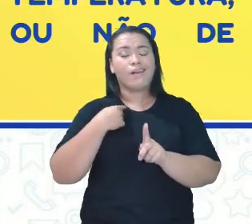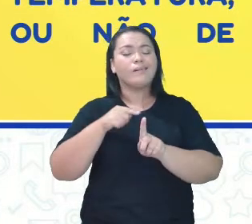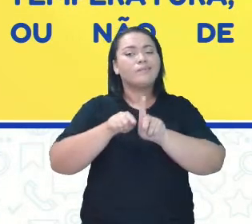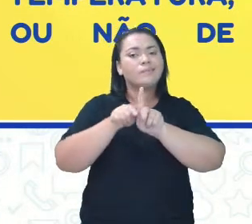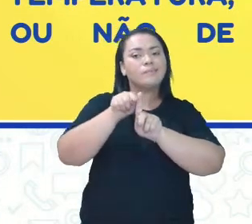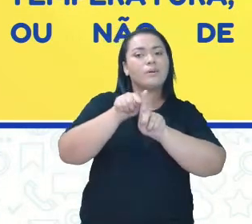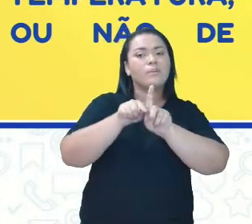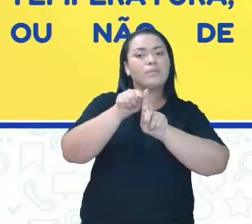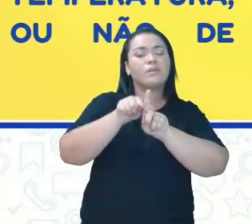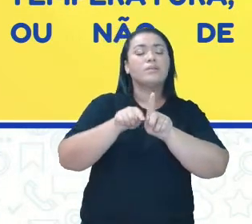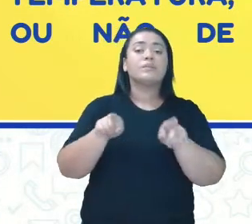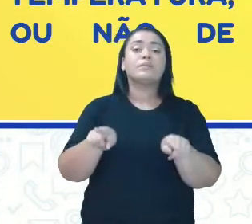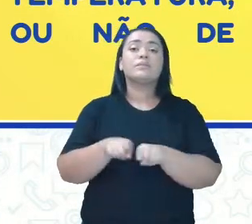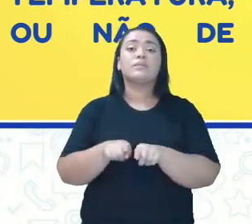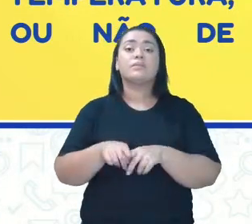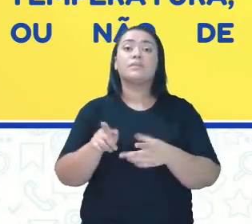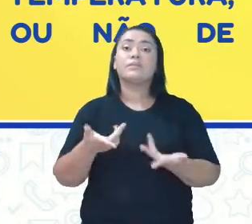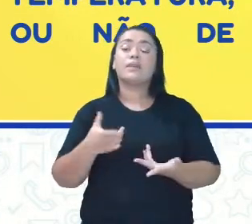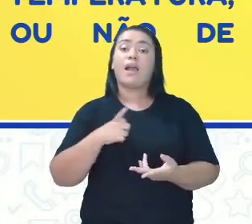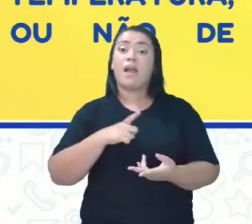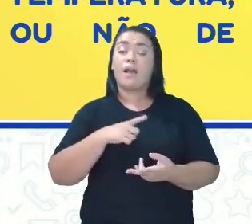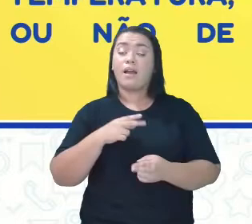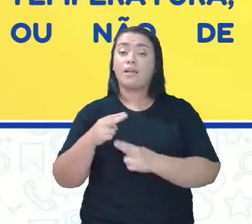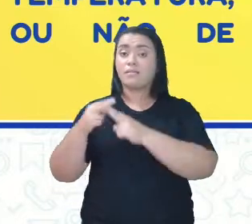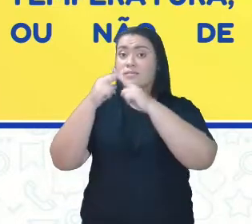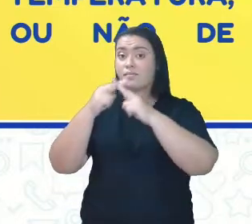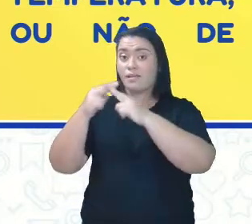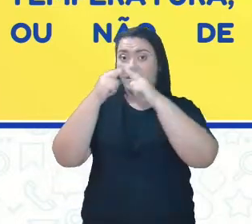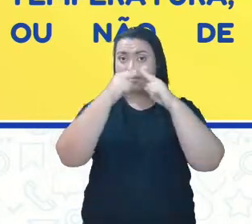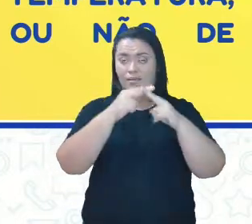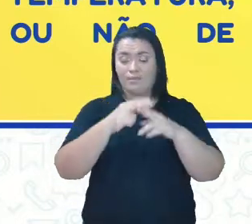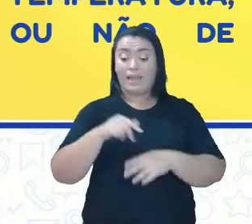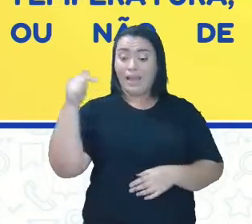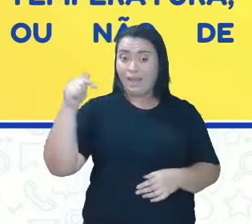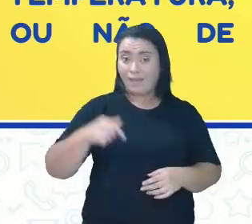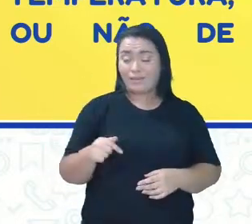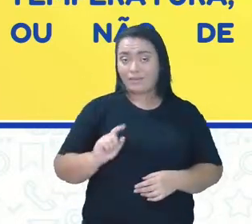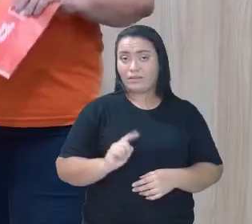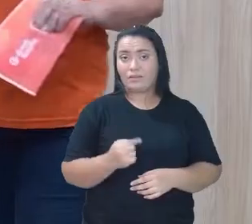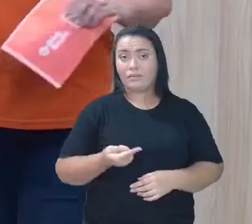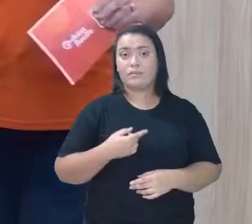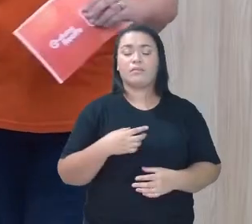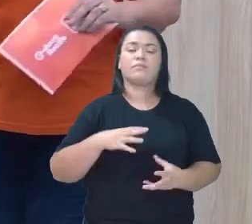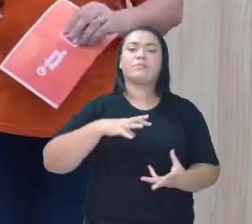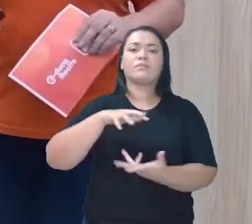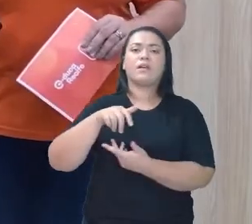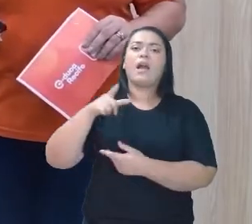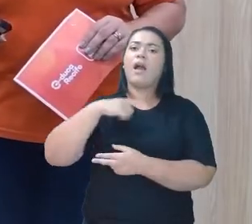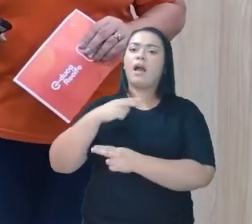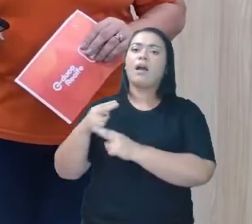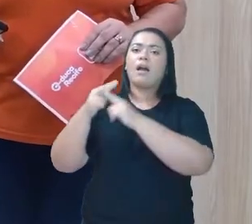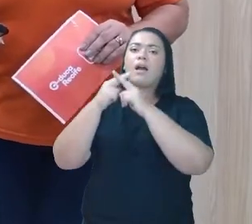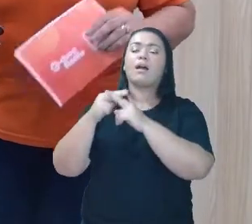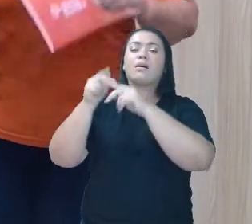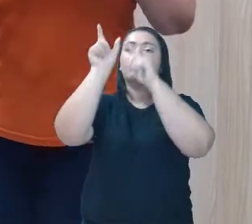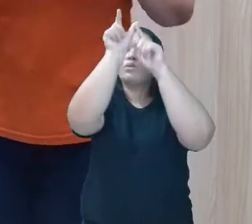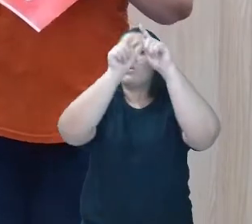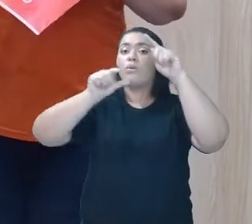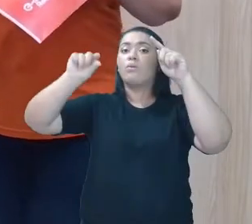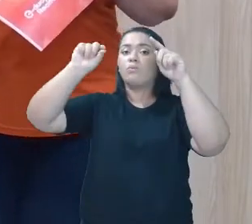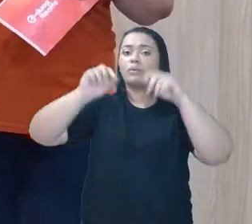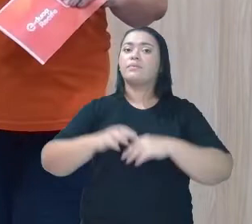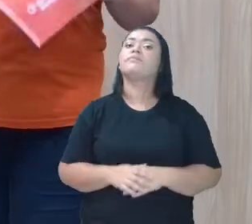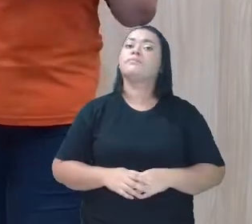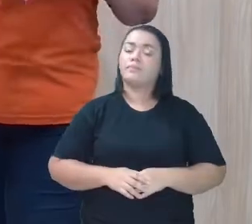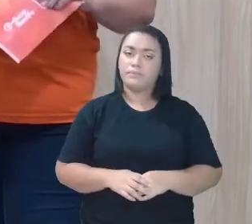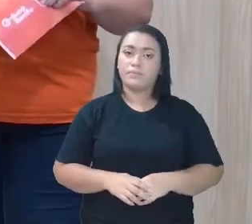temperatura e também na presença ou não de satélite. No nosso caso, né, nós temos aí a Lua como nosso satélite. E vocês